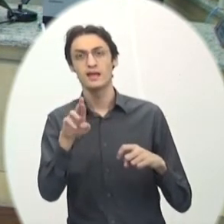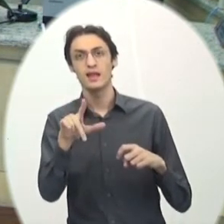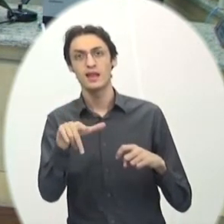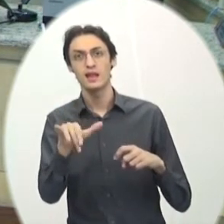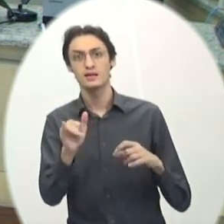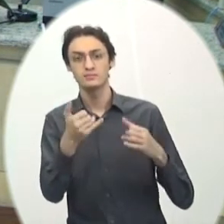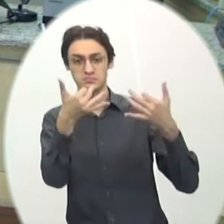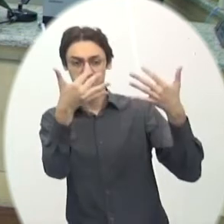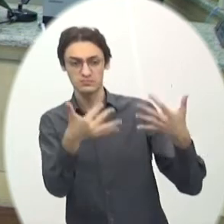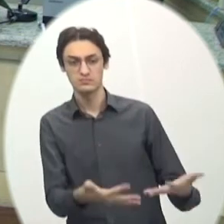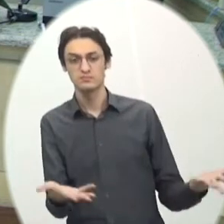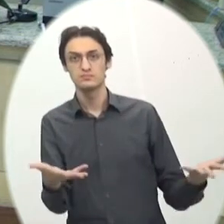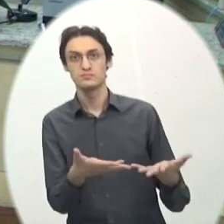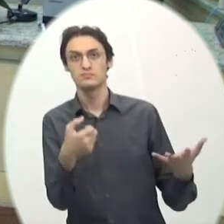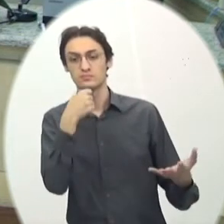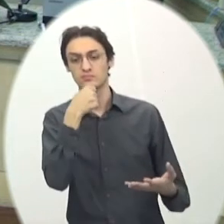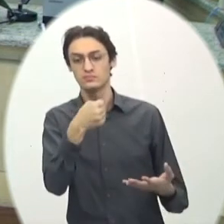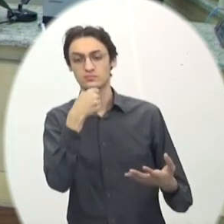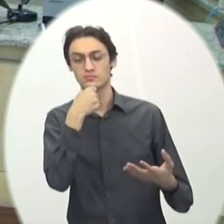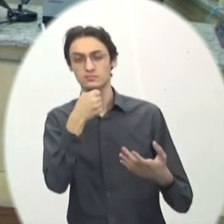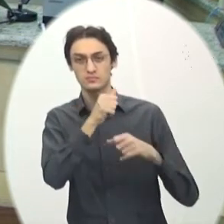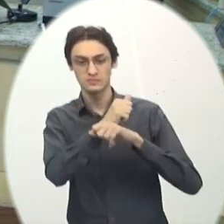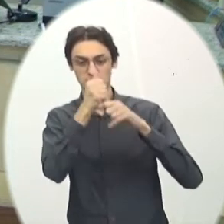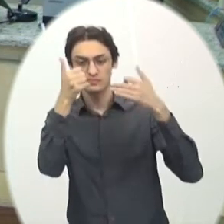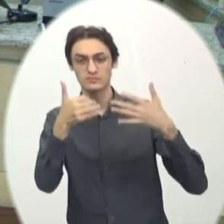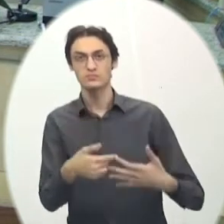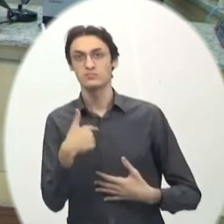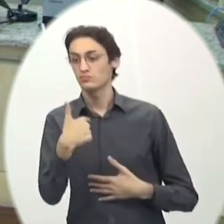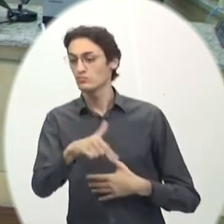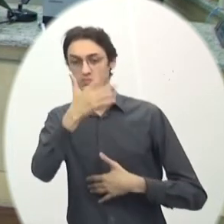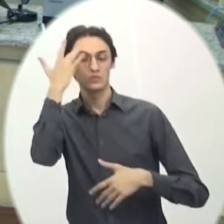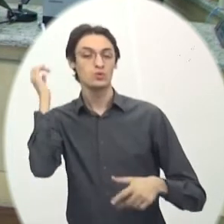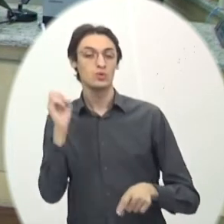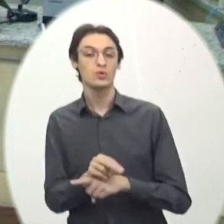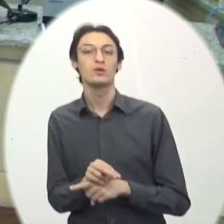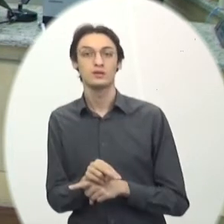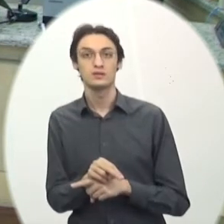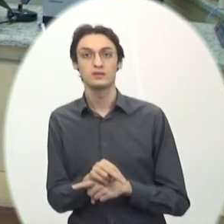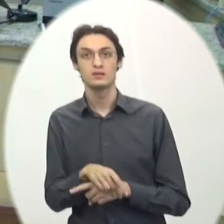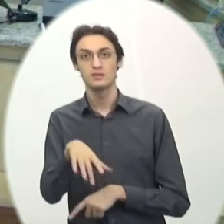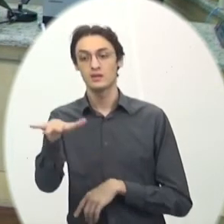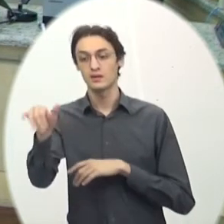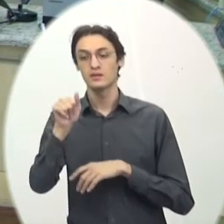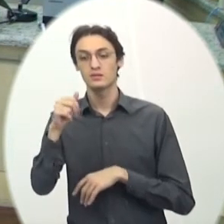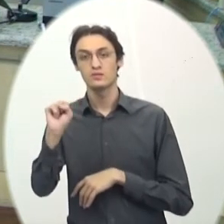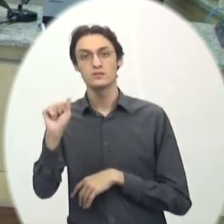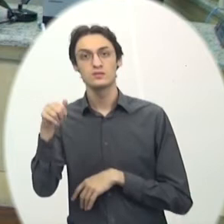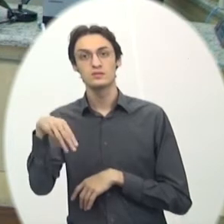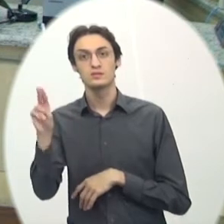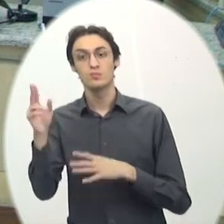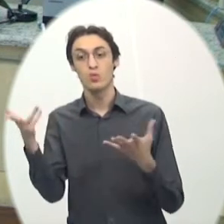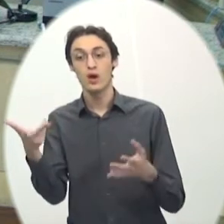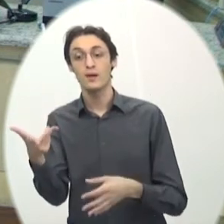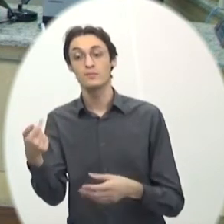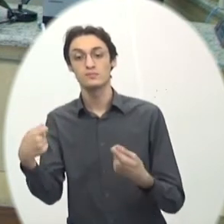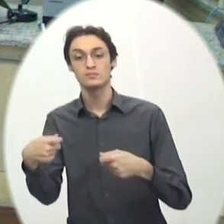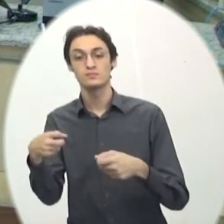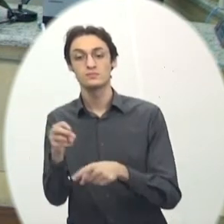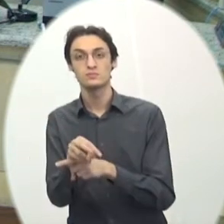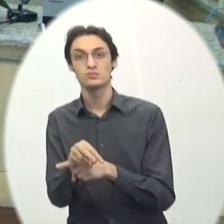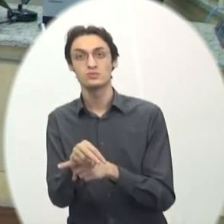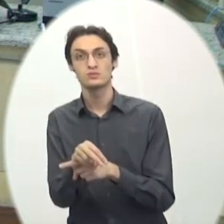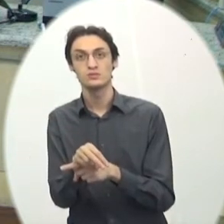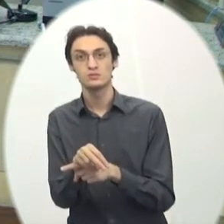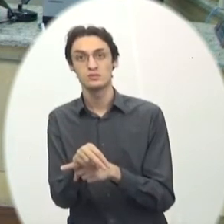bem claro nos microfones que ele não tem funcionário. Ele pegaria do SAMU ali, de emergência,